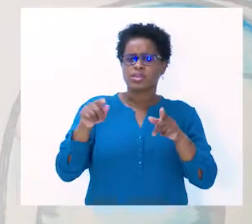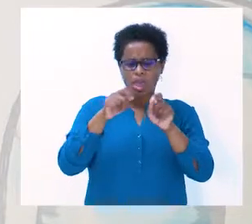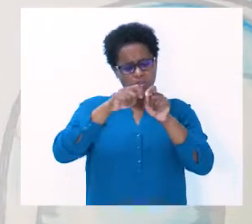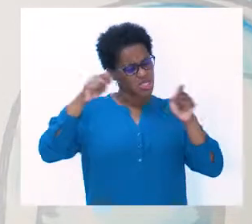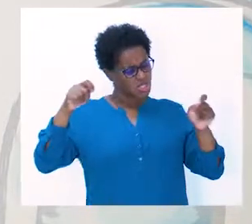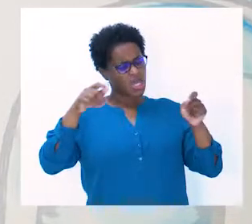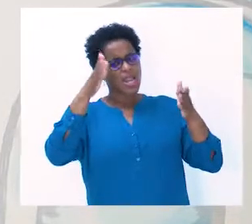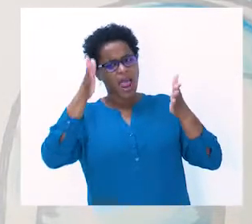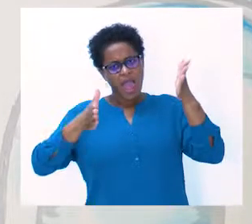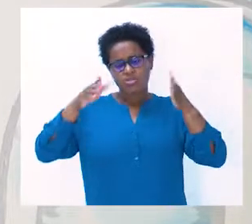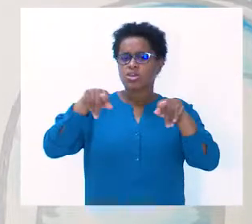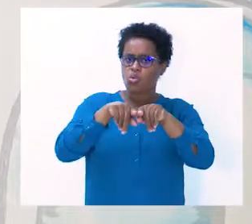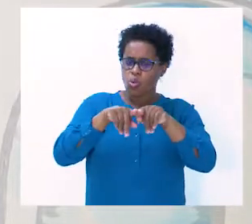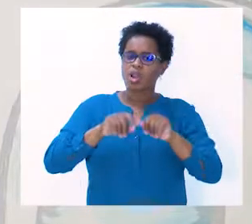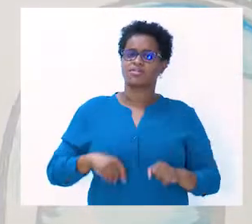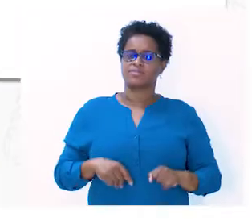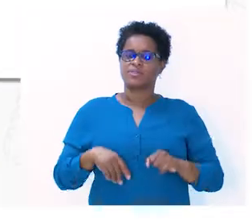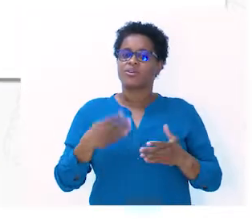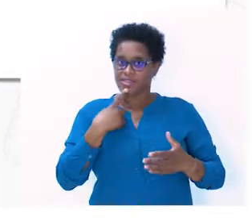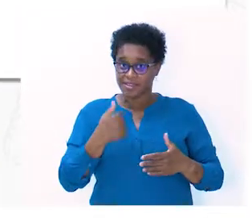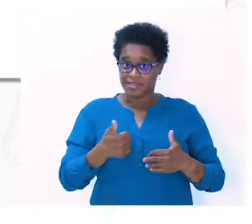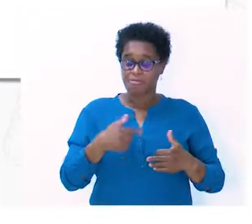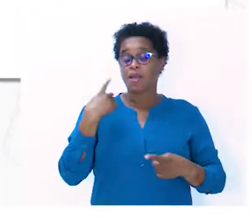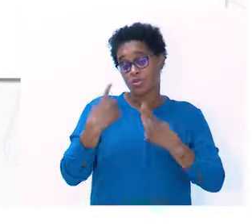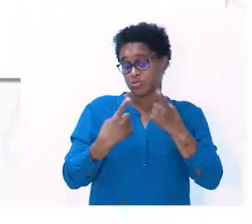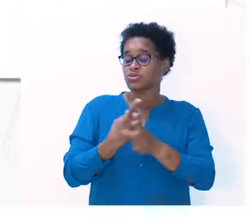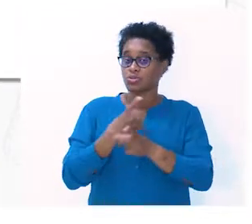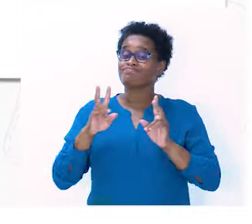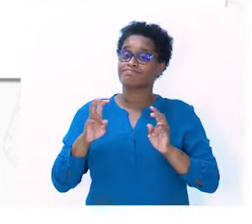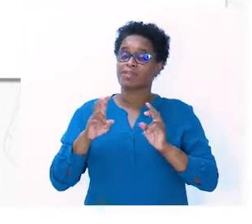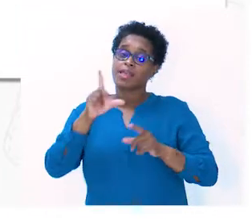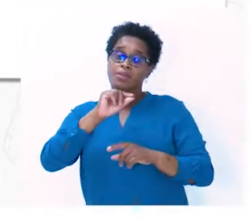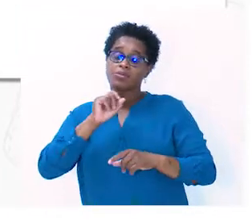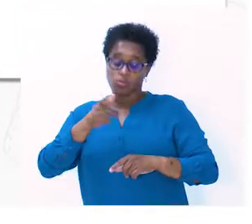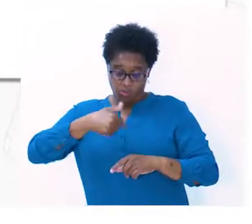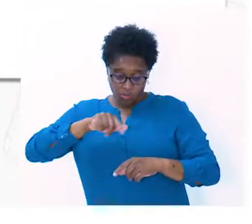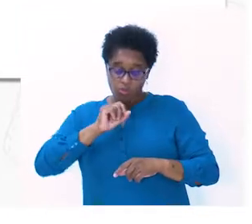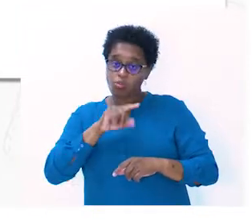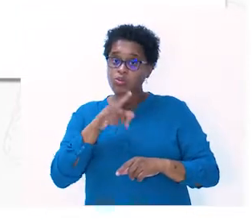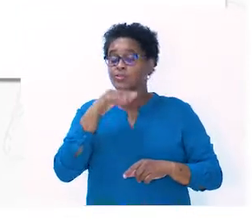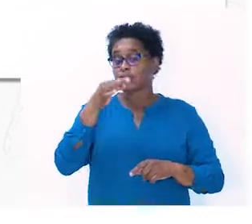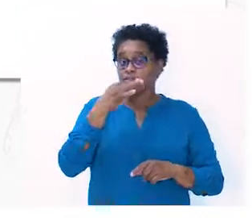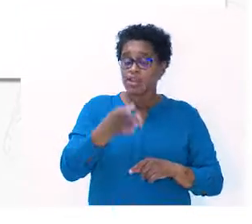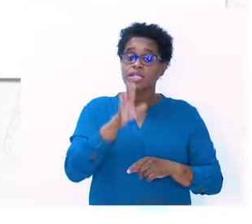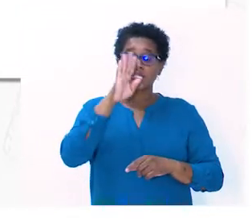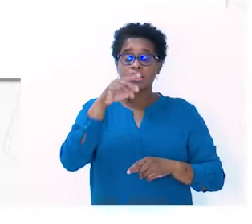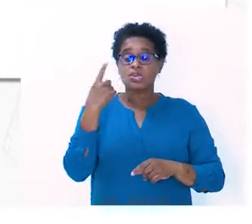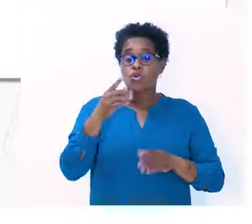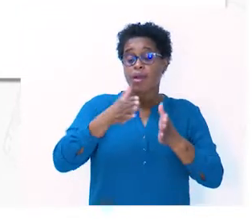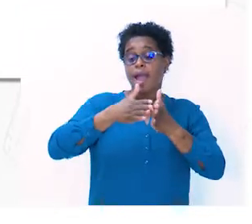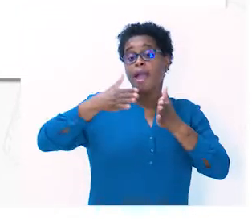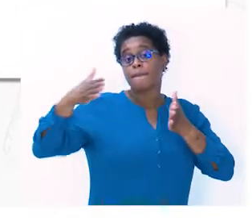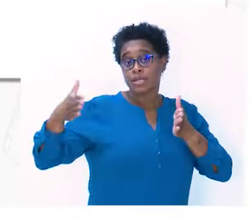medida de lados, ok? É um dos critérios. Também podemos dizer que se uma